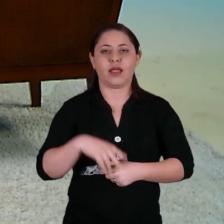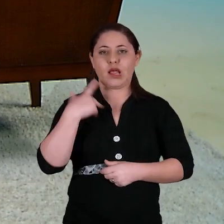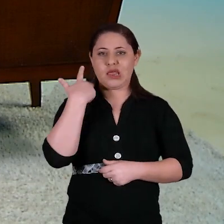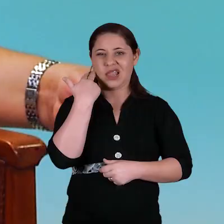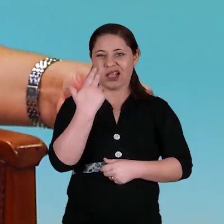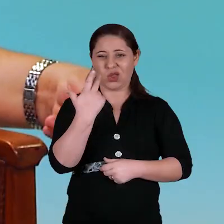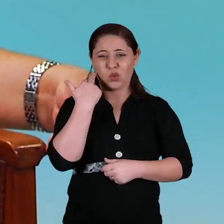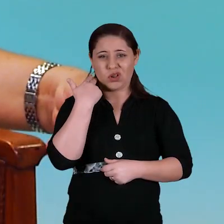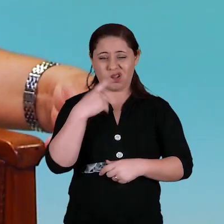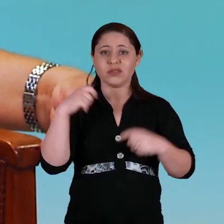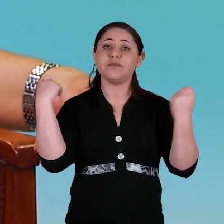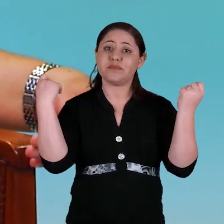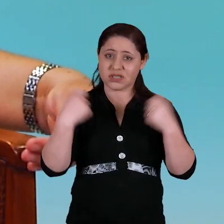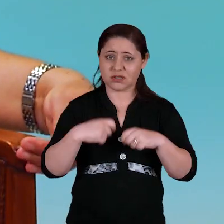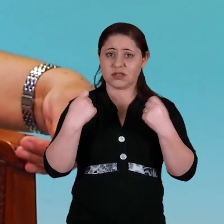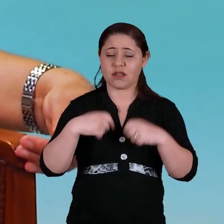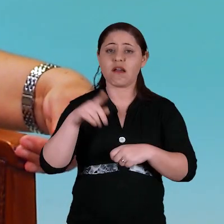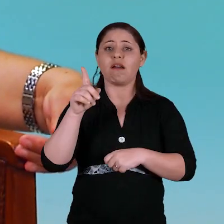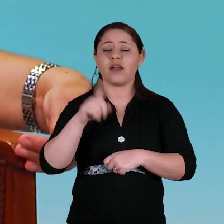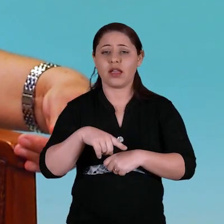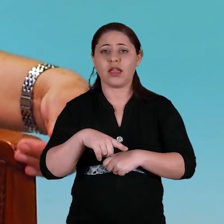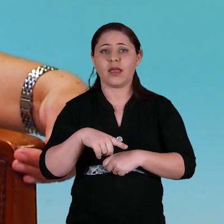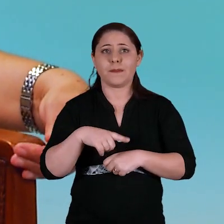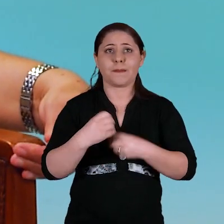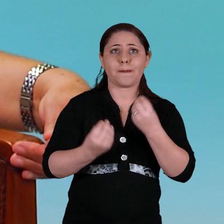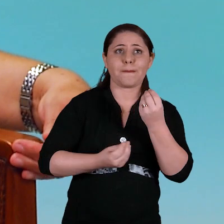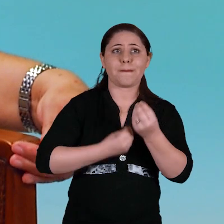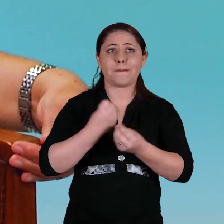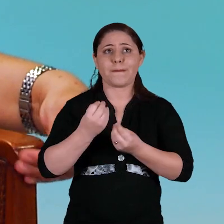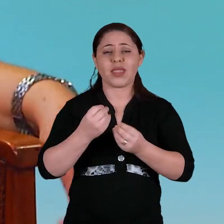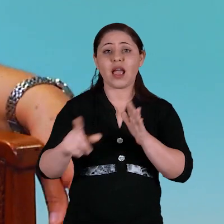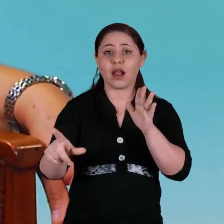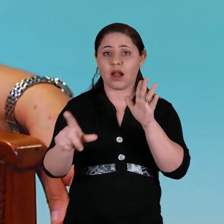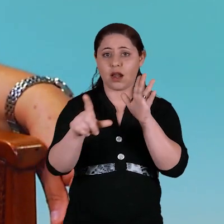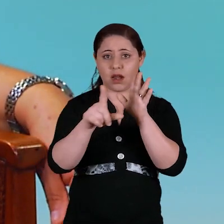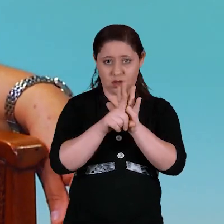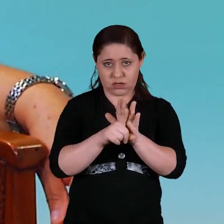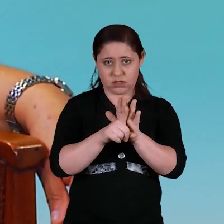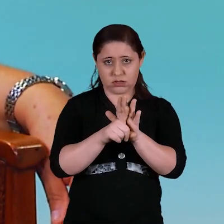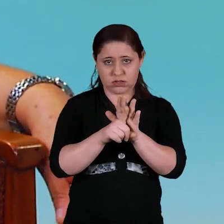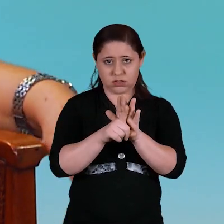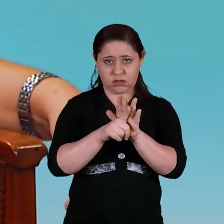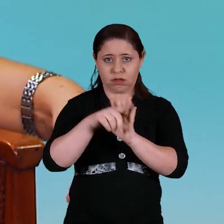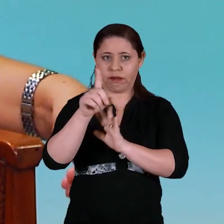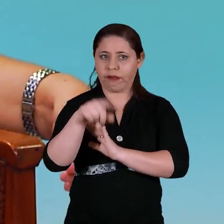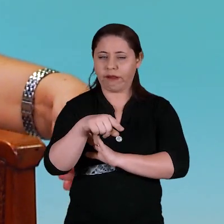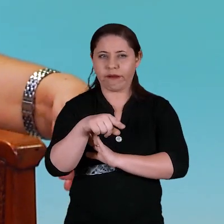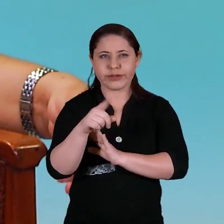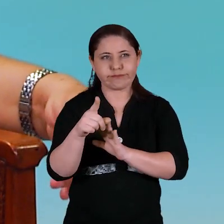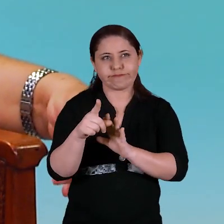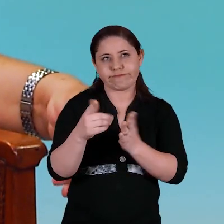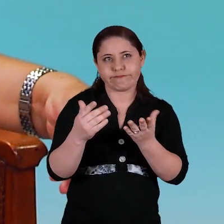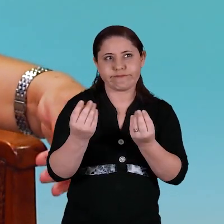né? Que deveria ser natural, né? E assim, a lei, ela é muito